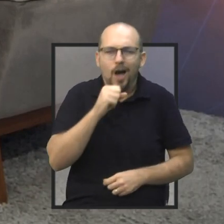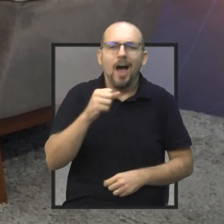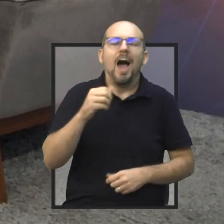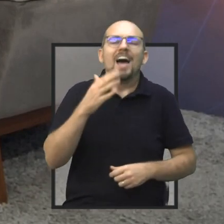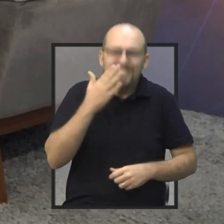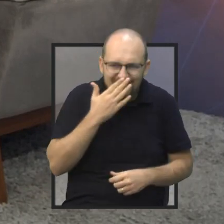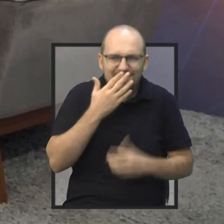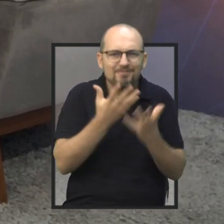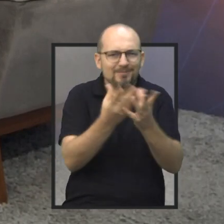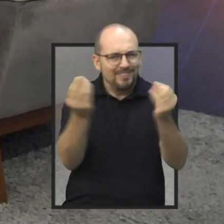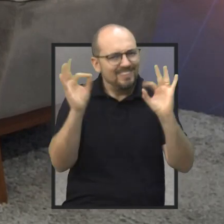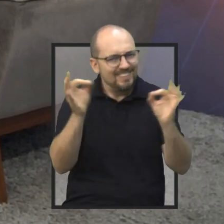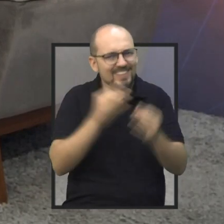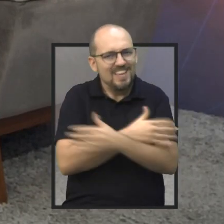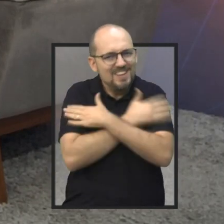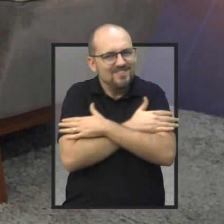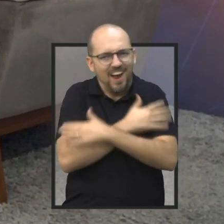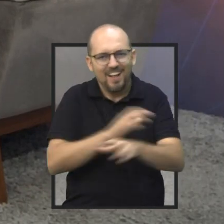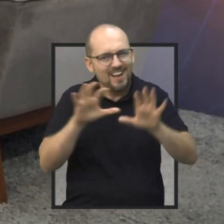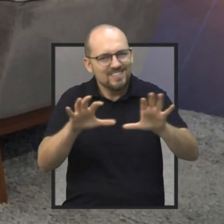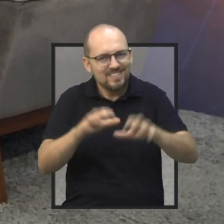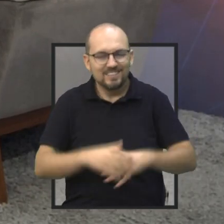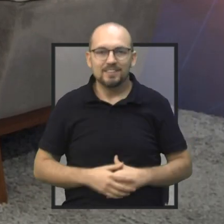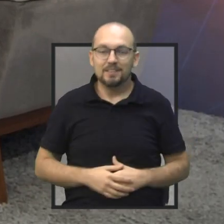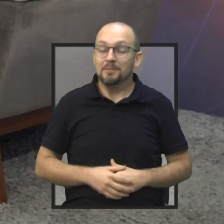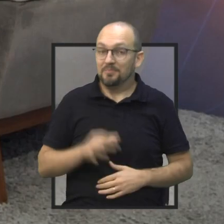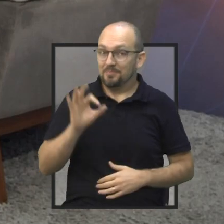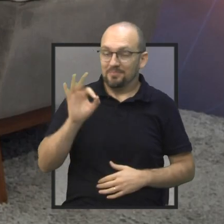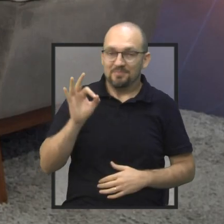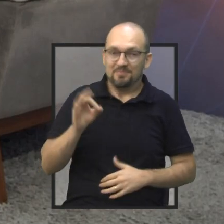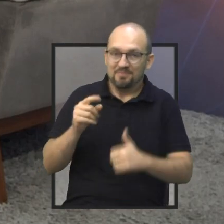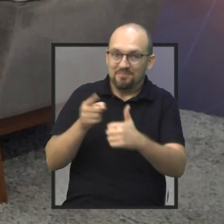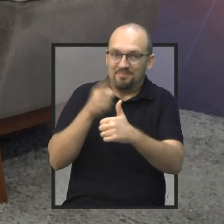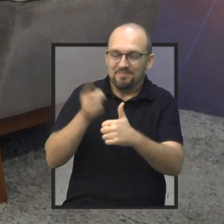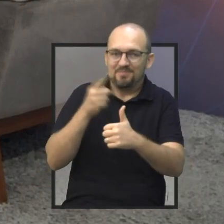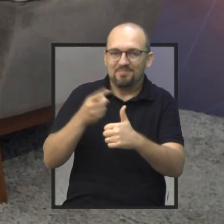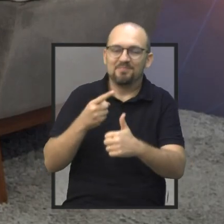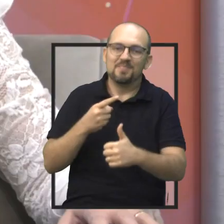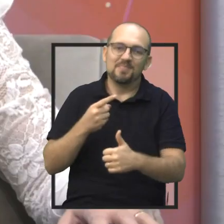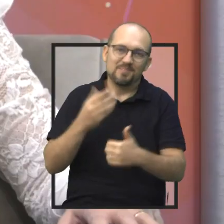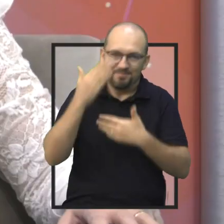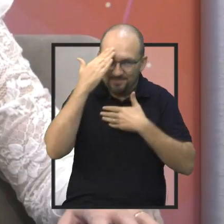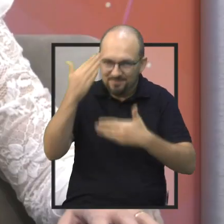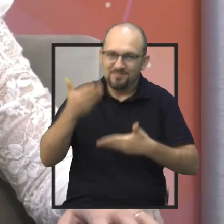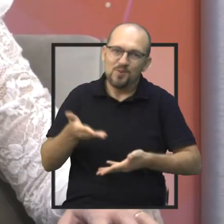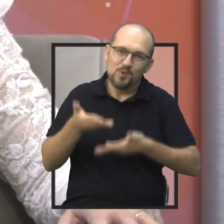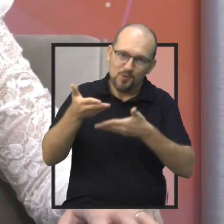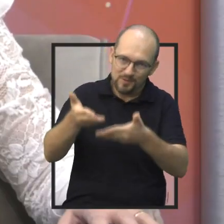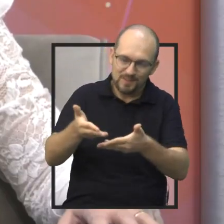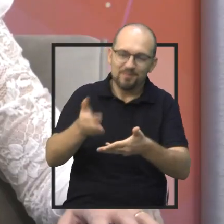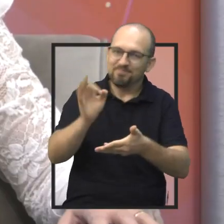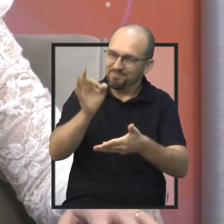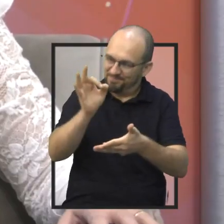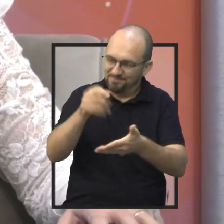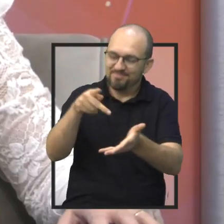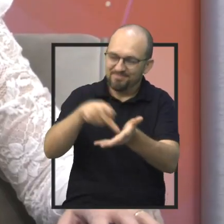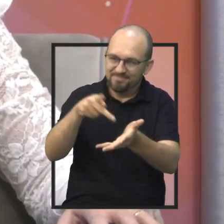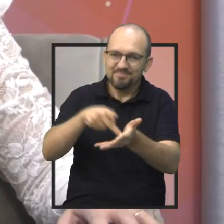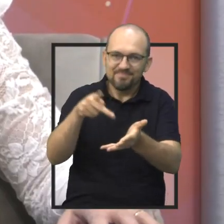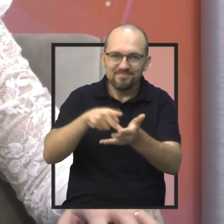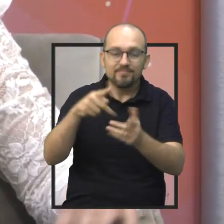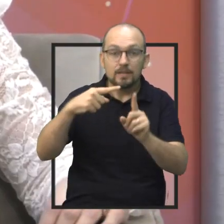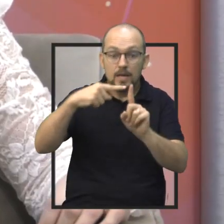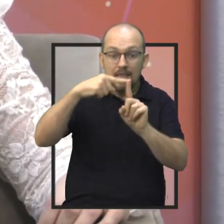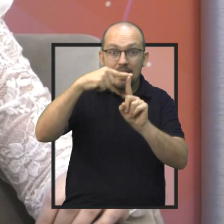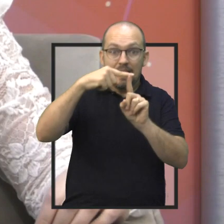mesma coisa. Em primeiro lugar, obrigada pelo convite, é um prazer. Sim, é fato. Então, caindo as